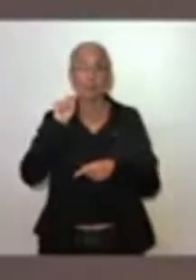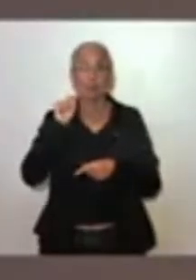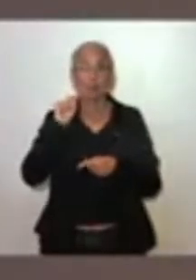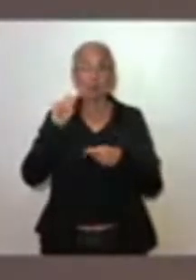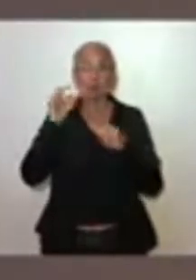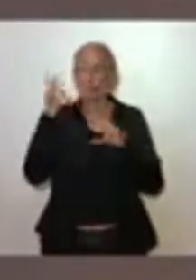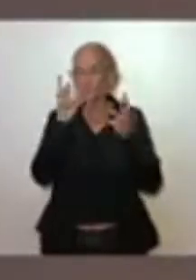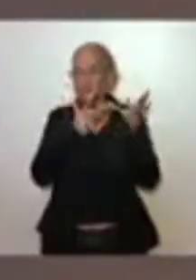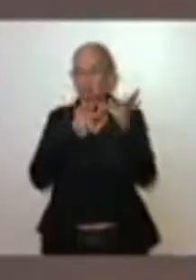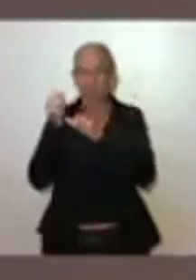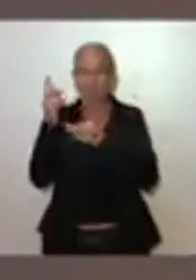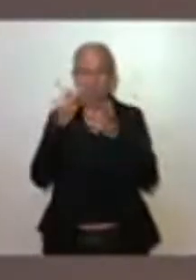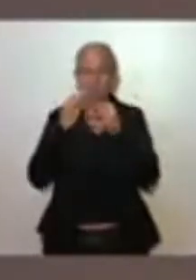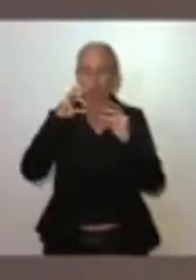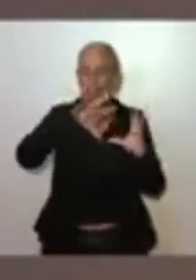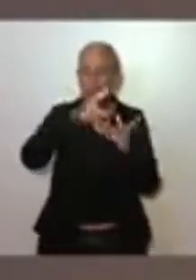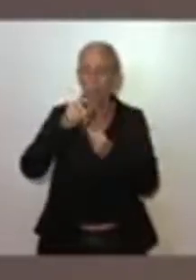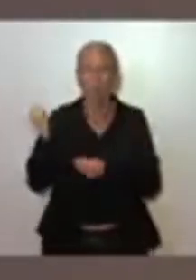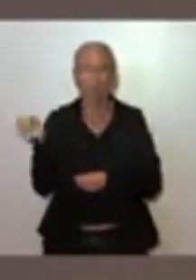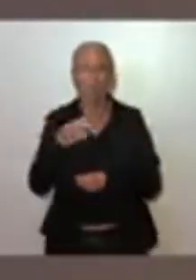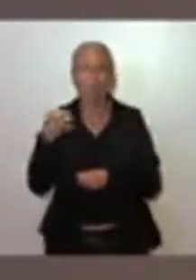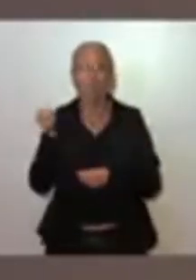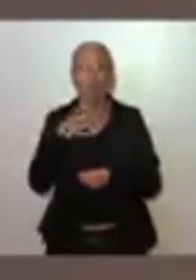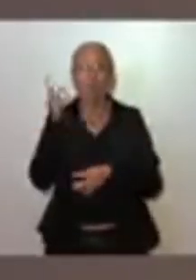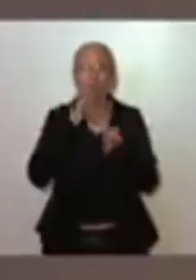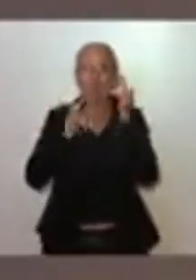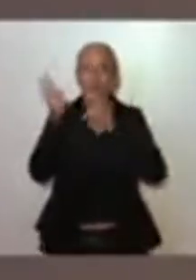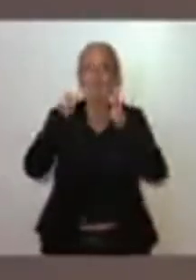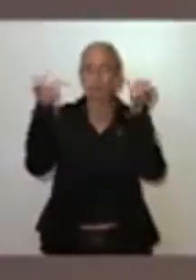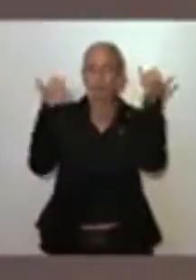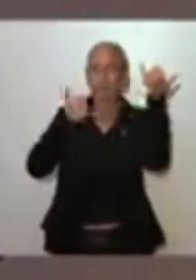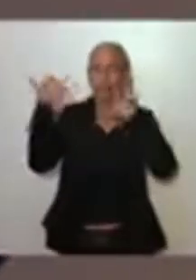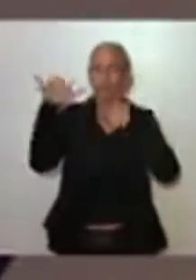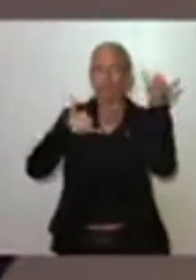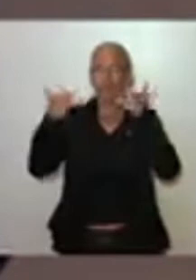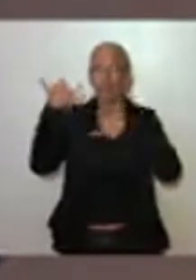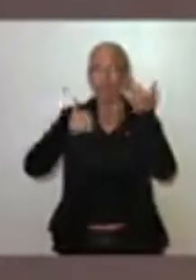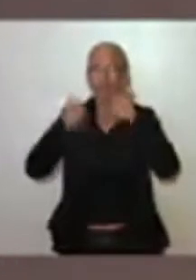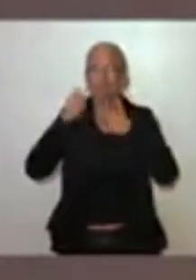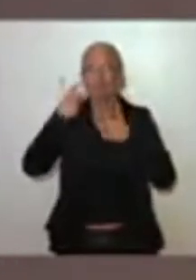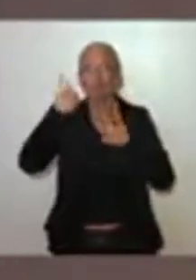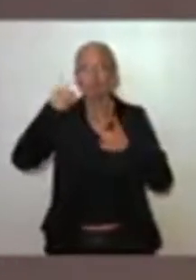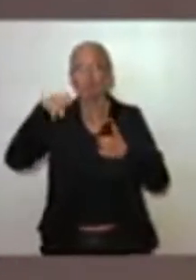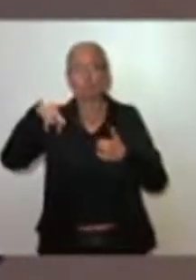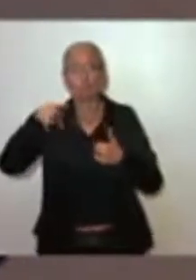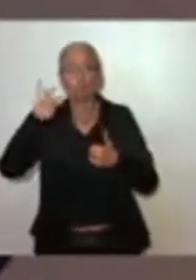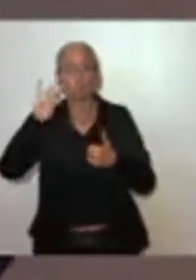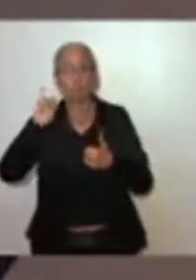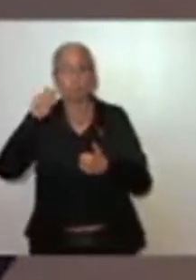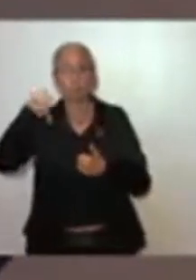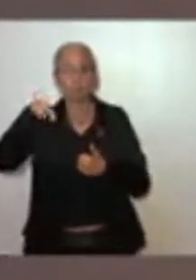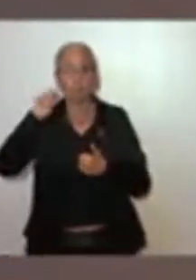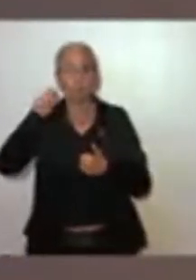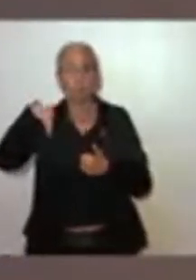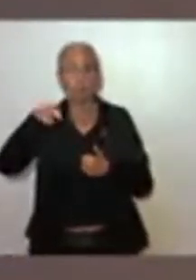Admirável Mundo Novo da tecnologia da informação da biotecnologia da nanotecnologia